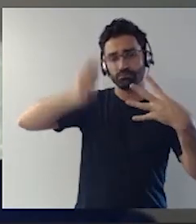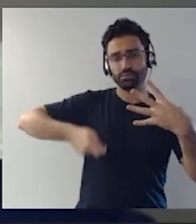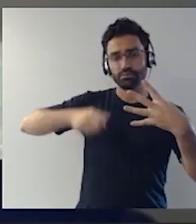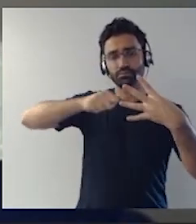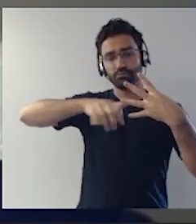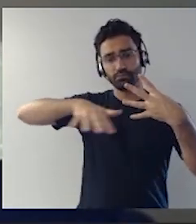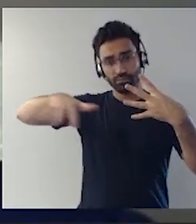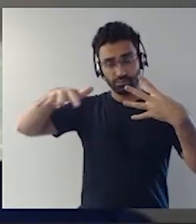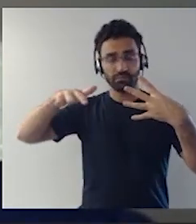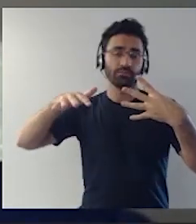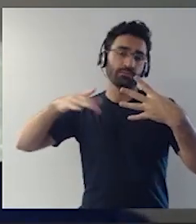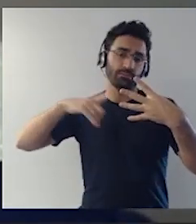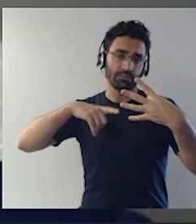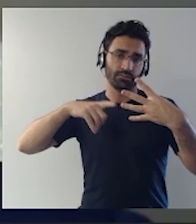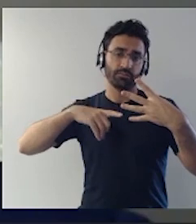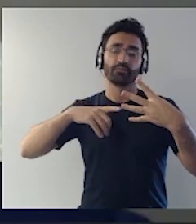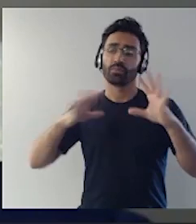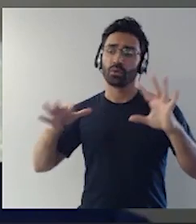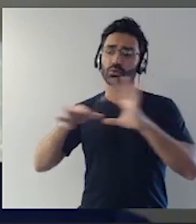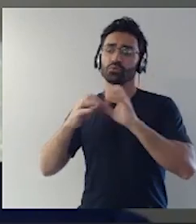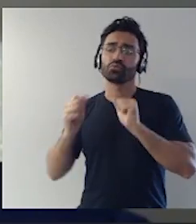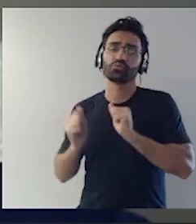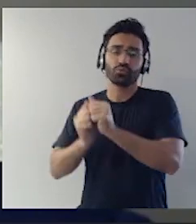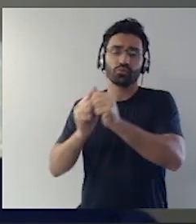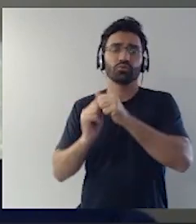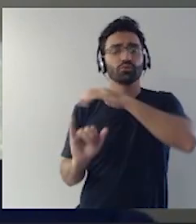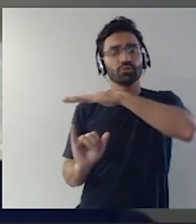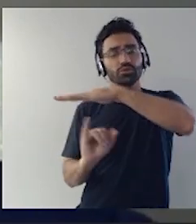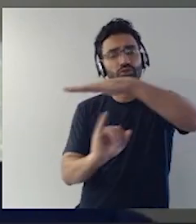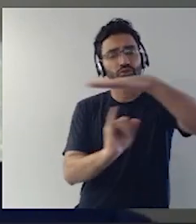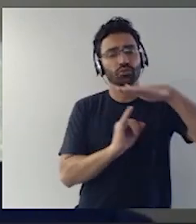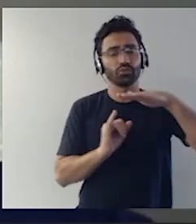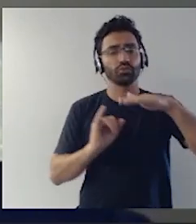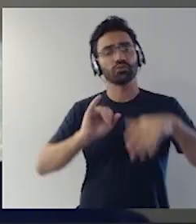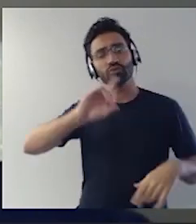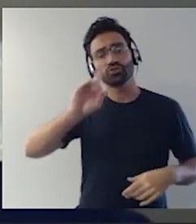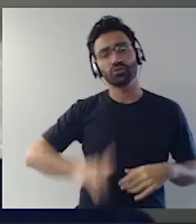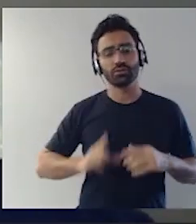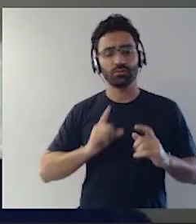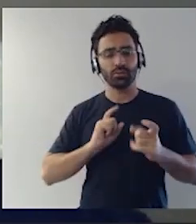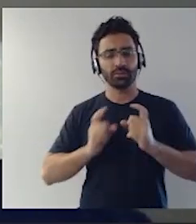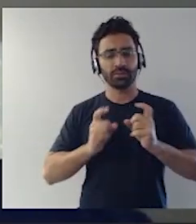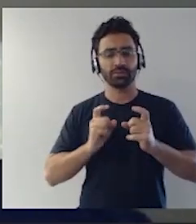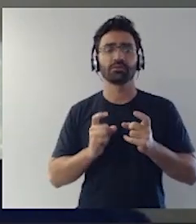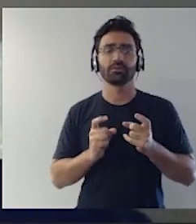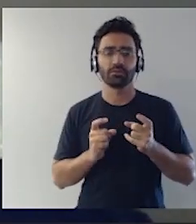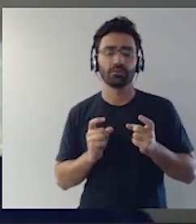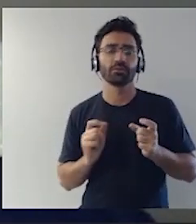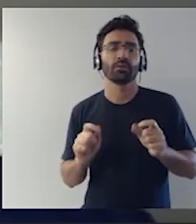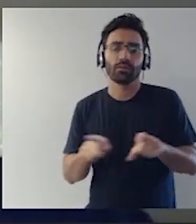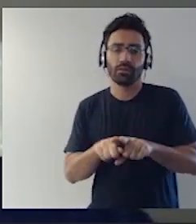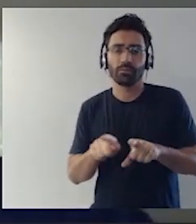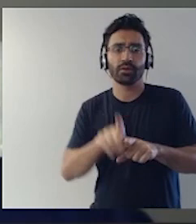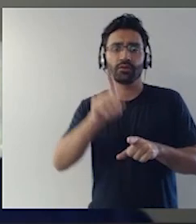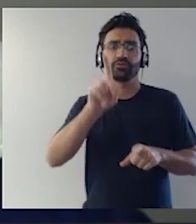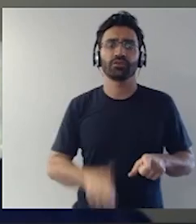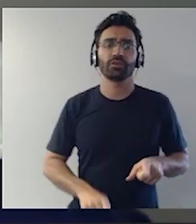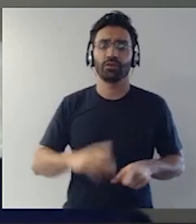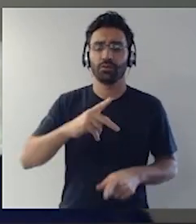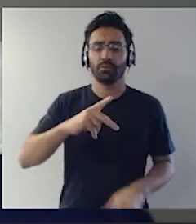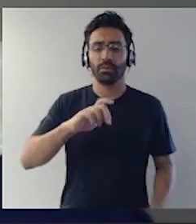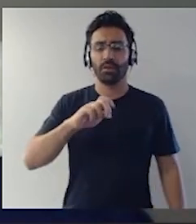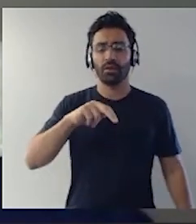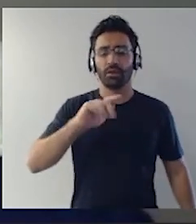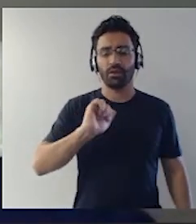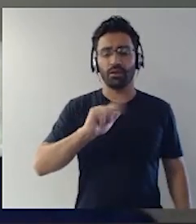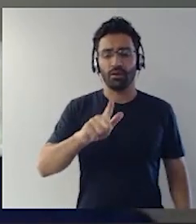uma aproximação desses institutos, dessas ferramentas, com o direito administrativo, ao direito penal, ao direito do processo